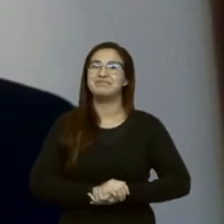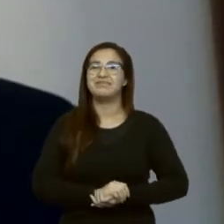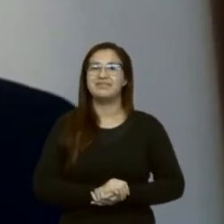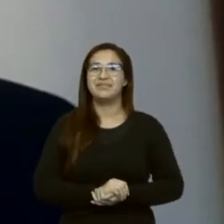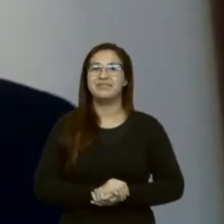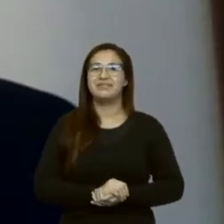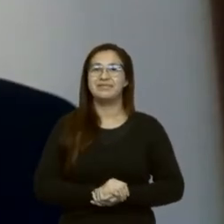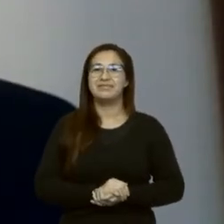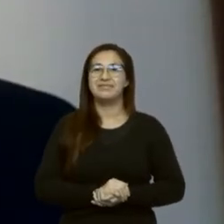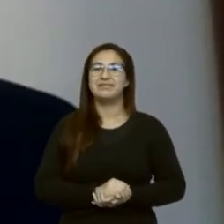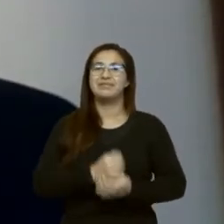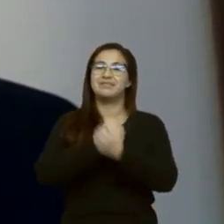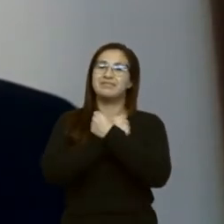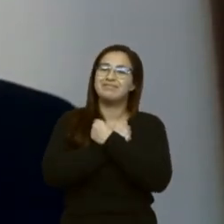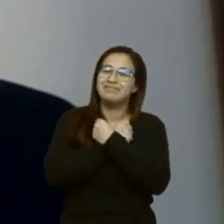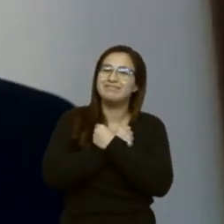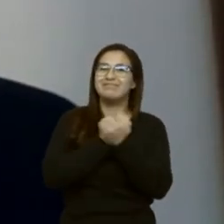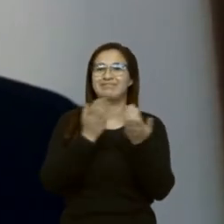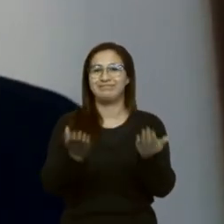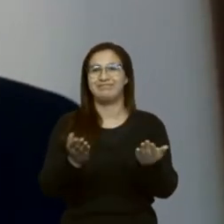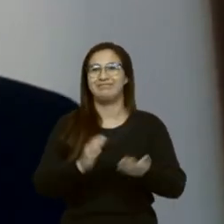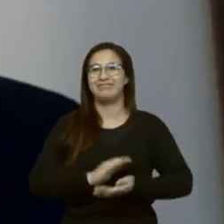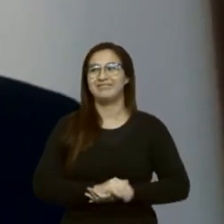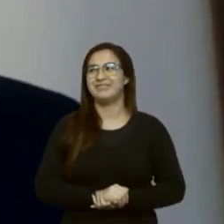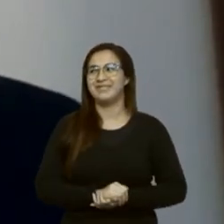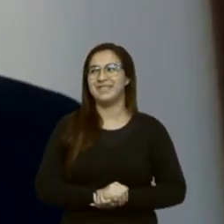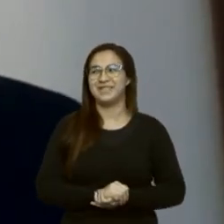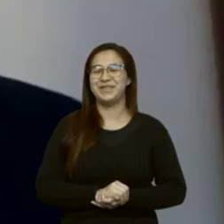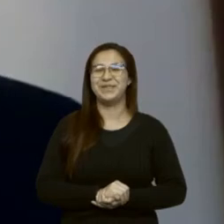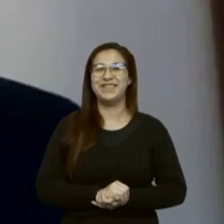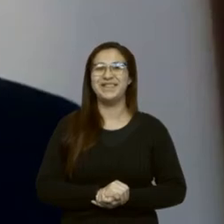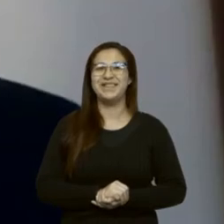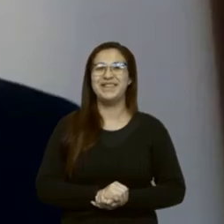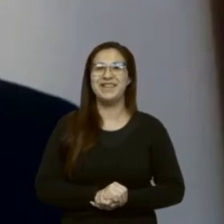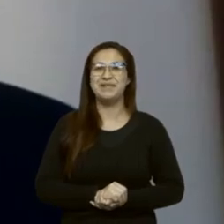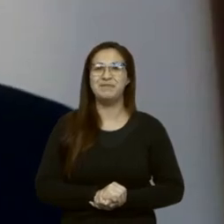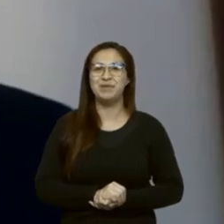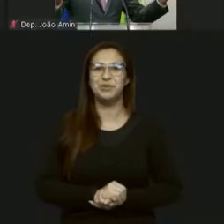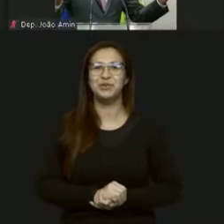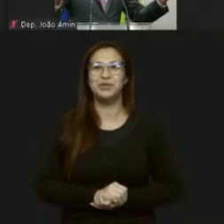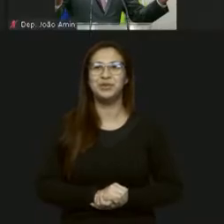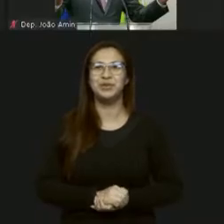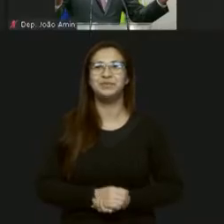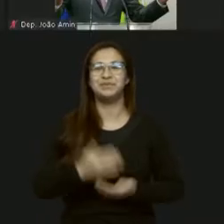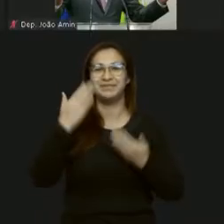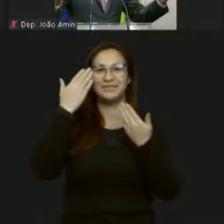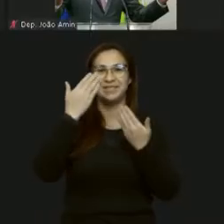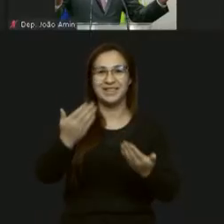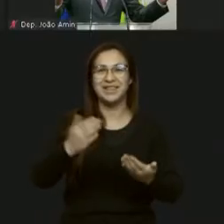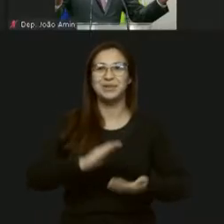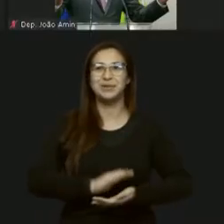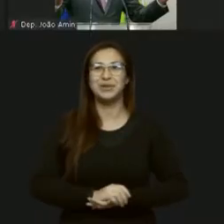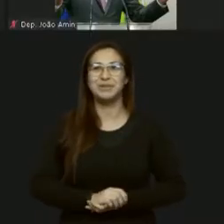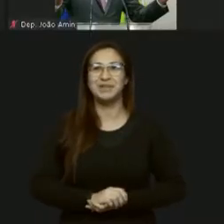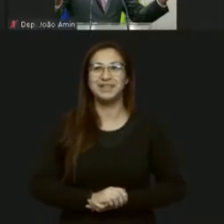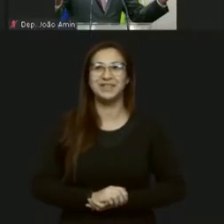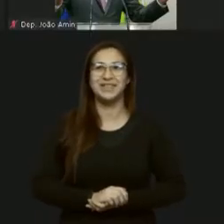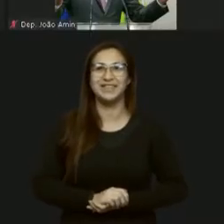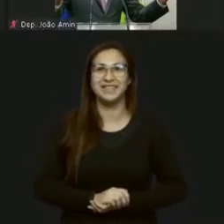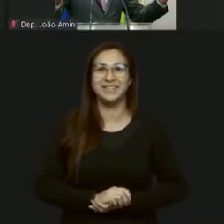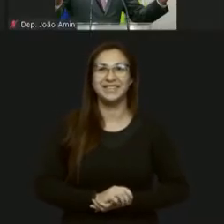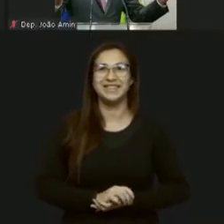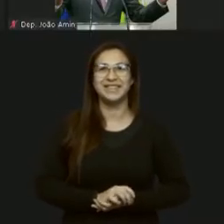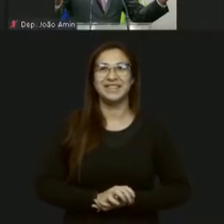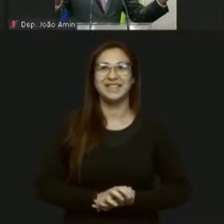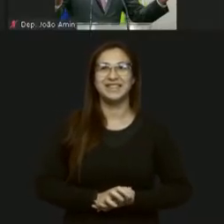Um grande abraço, amigo. Tudo de bom. Muito obrigado, senhor presidente. Obrigado,